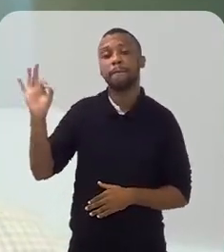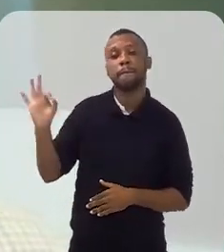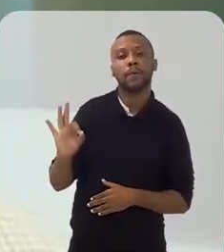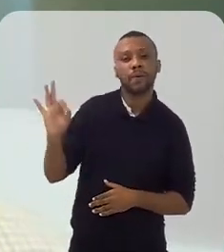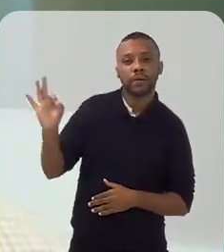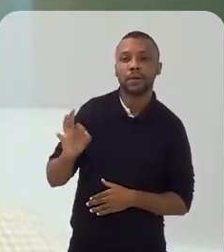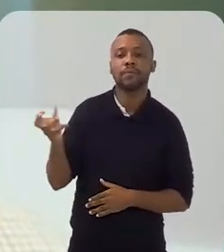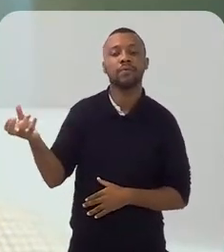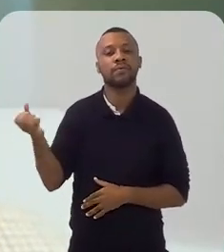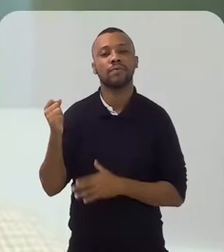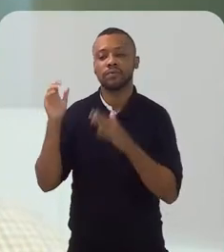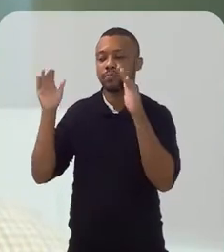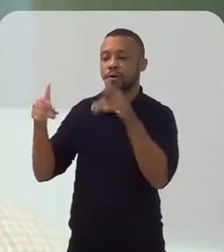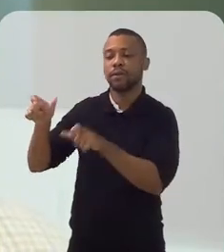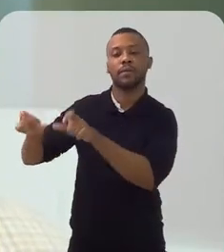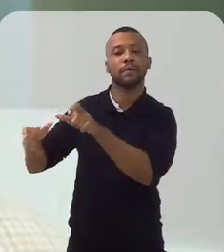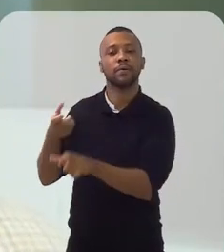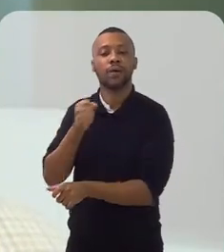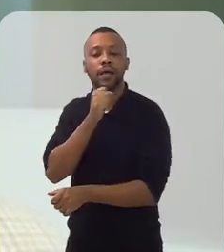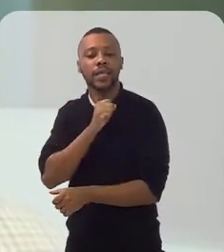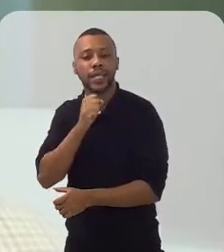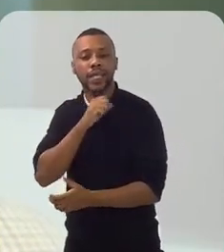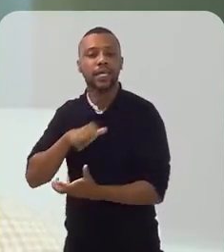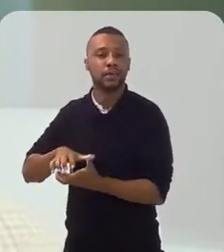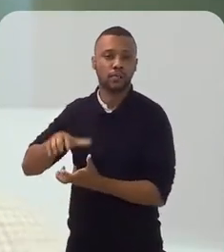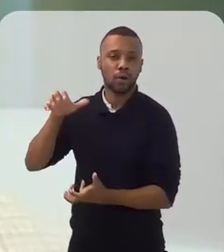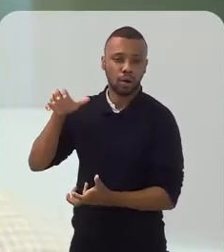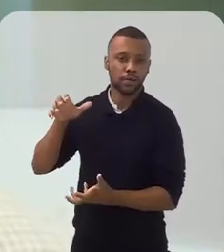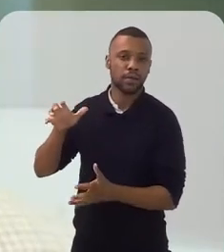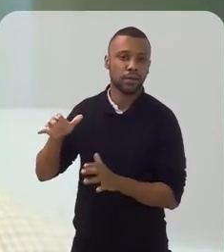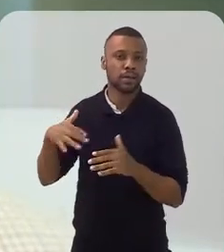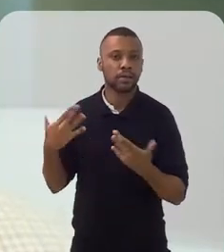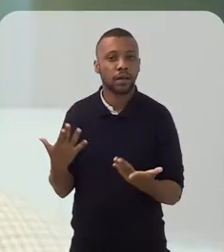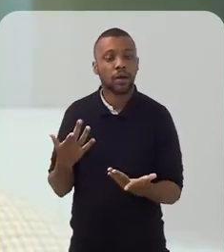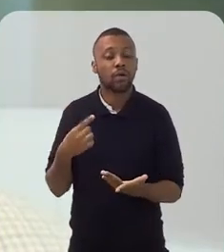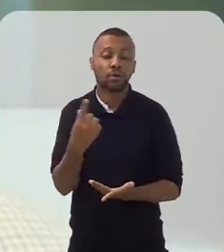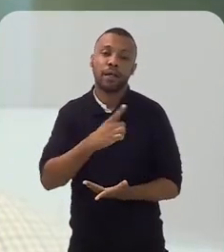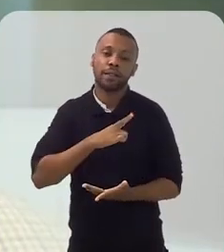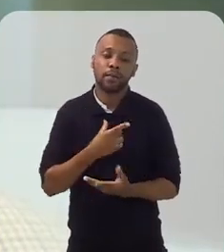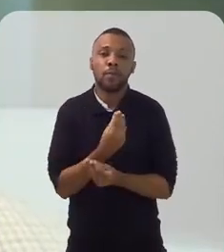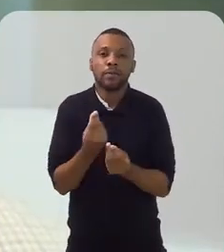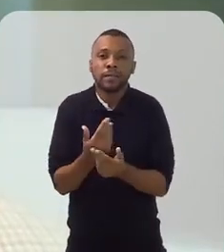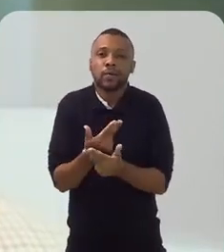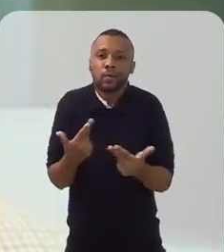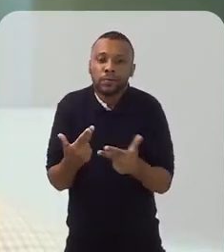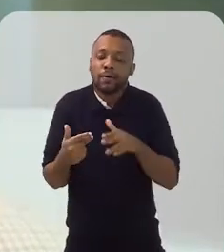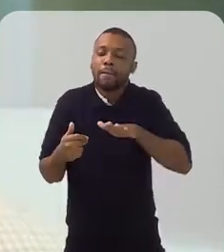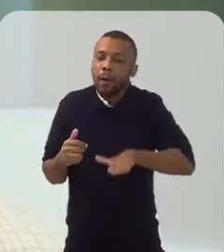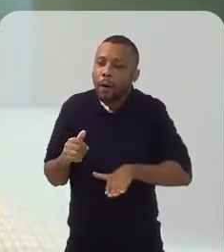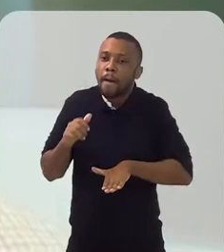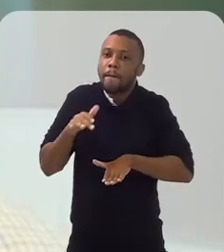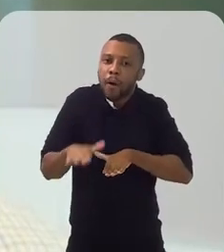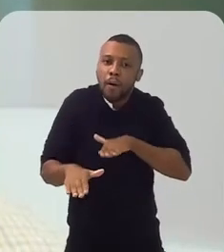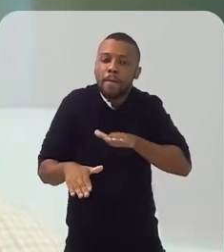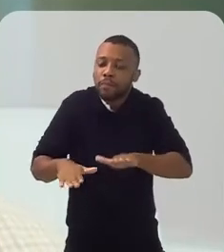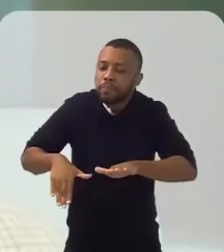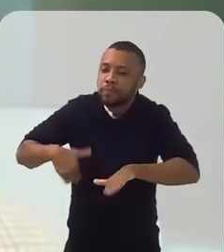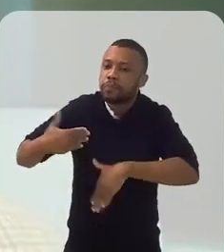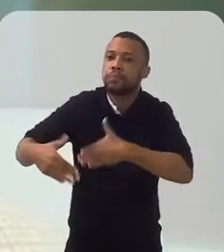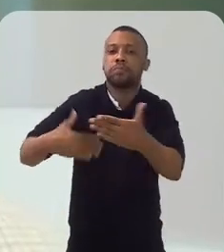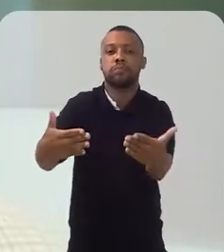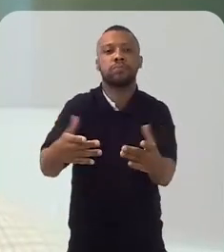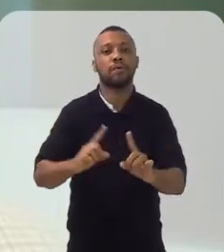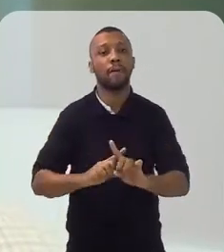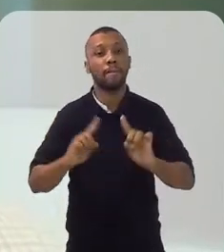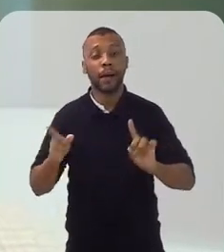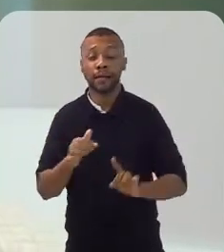para os fundos dos idosos. Então, eu acho que nós temos muita coisa para avançar. Mas, por